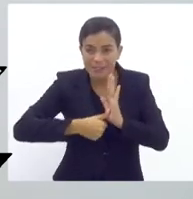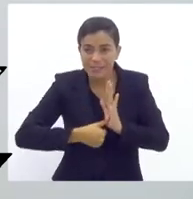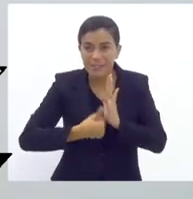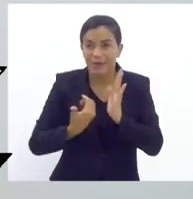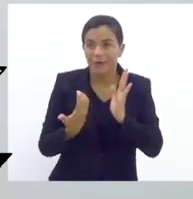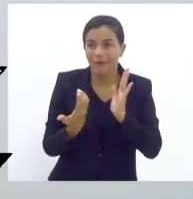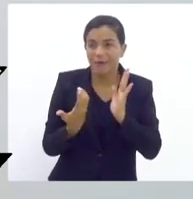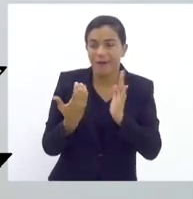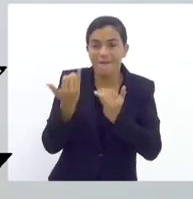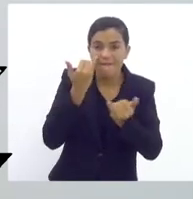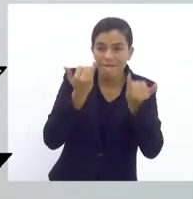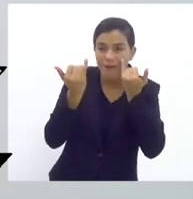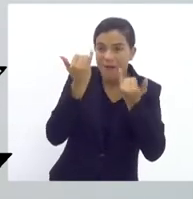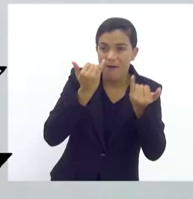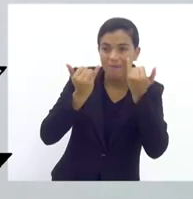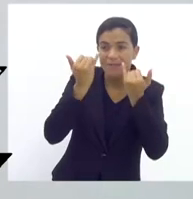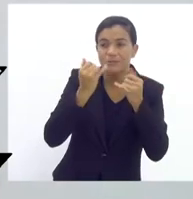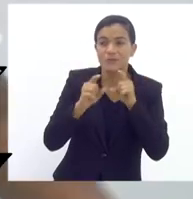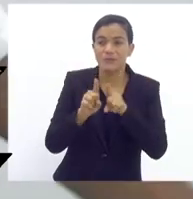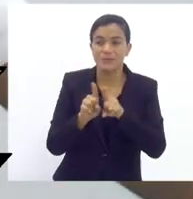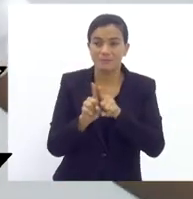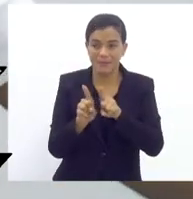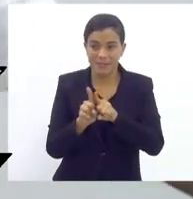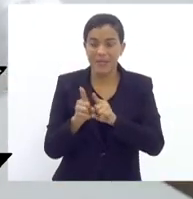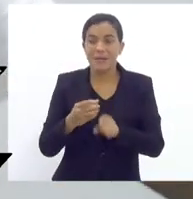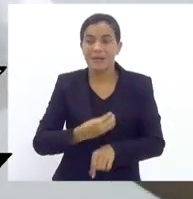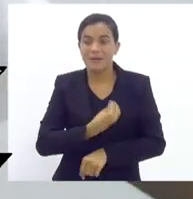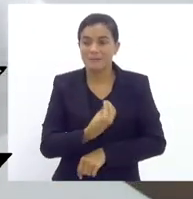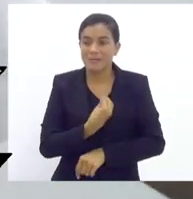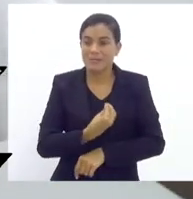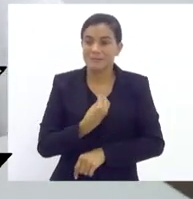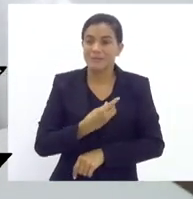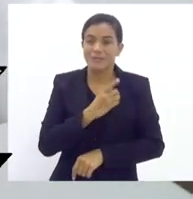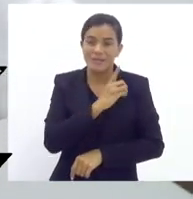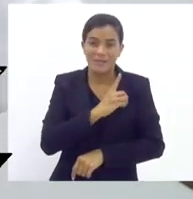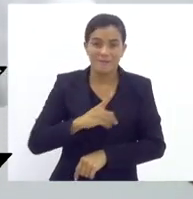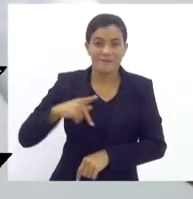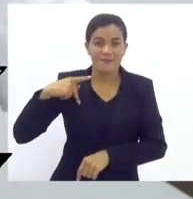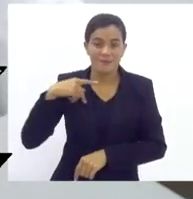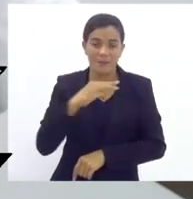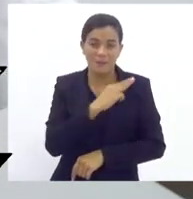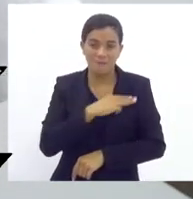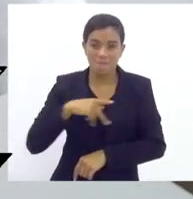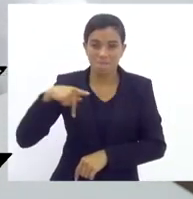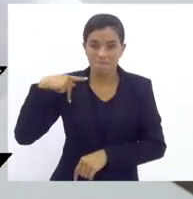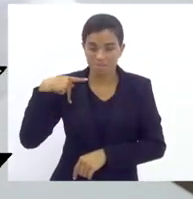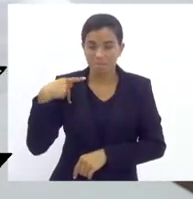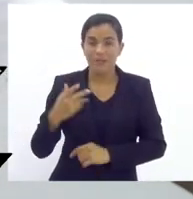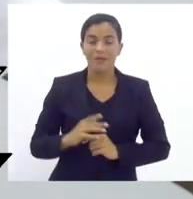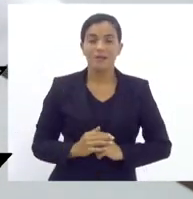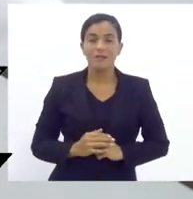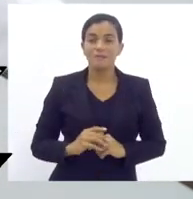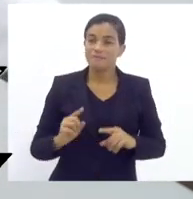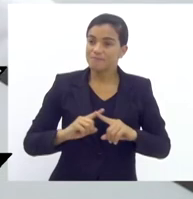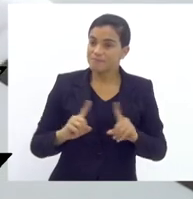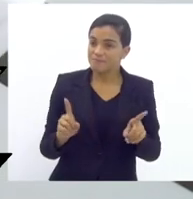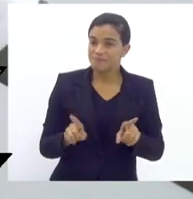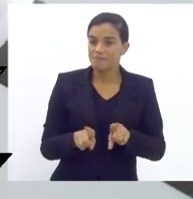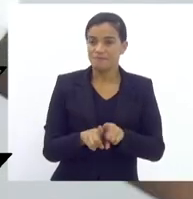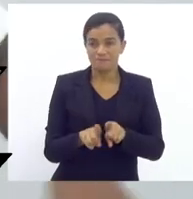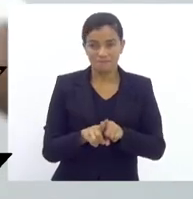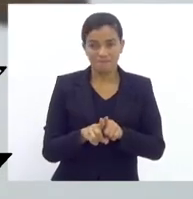as informações também a participação da Defensoria da ouvidoria enfim mas dizer que isso